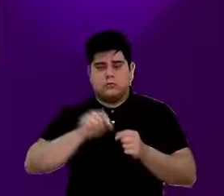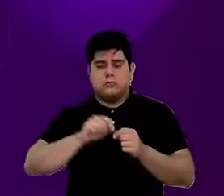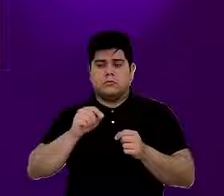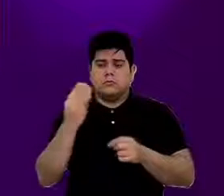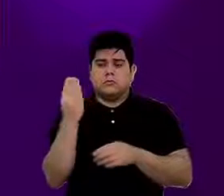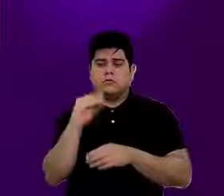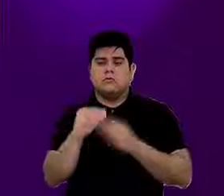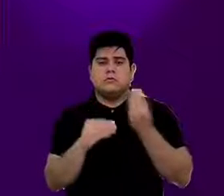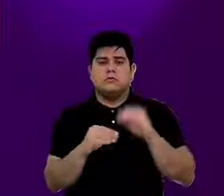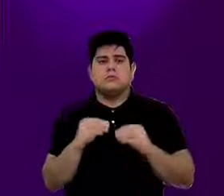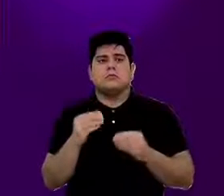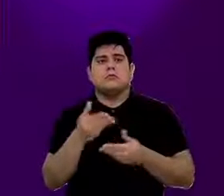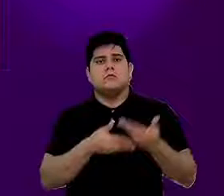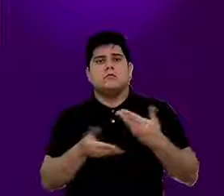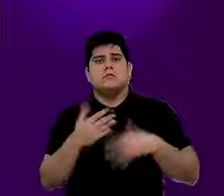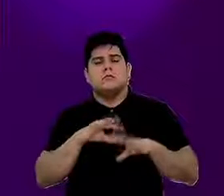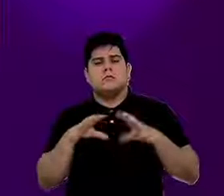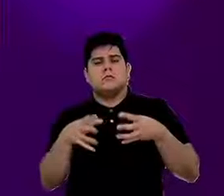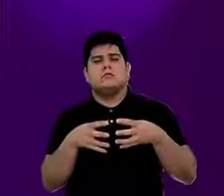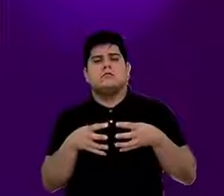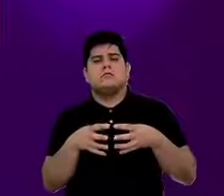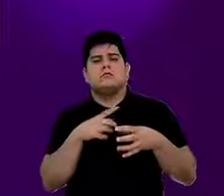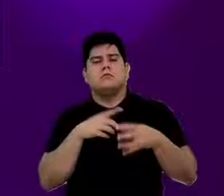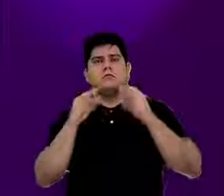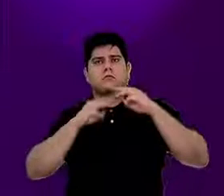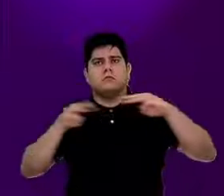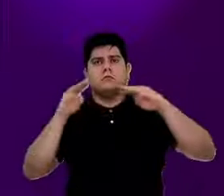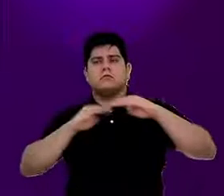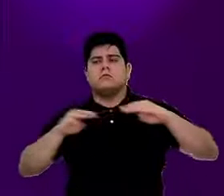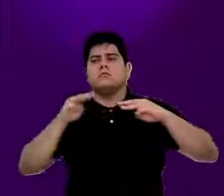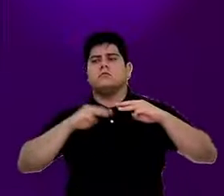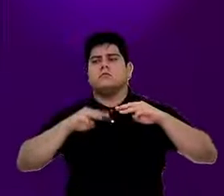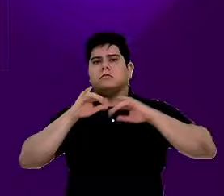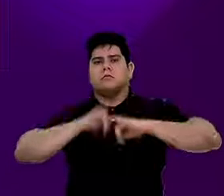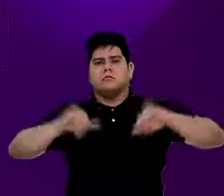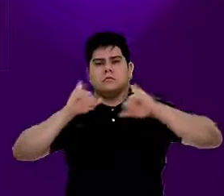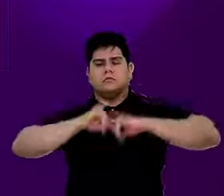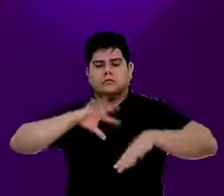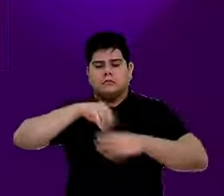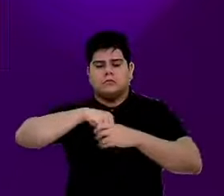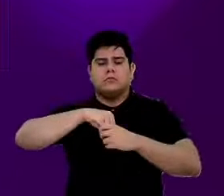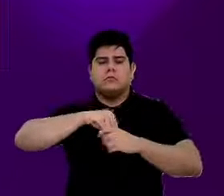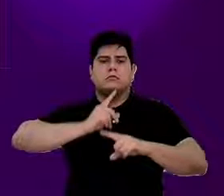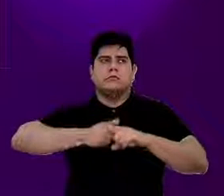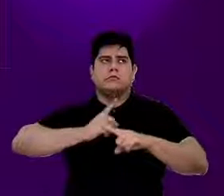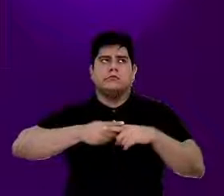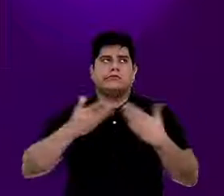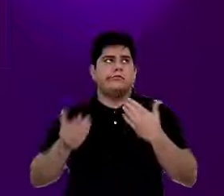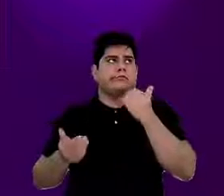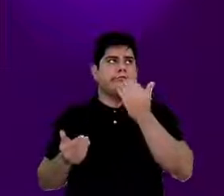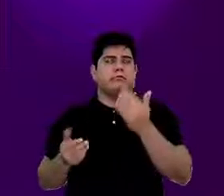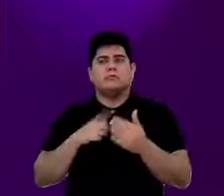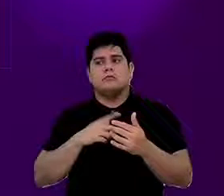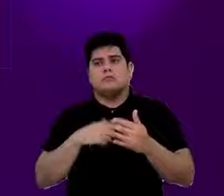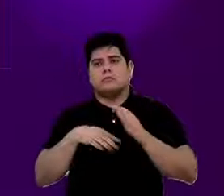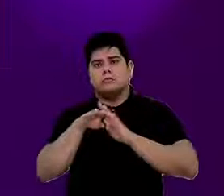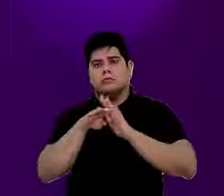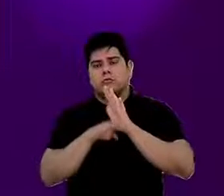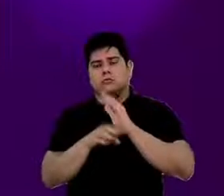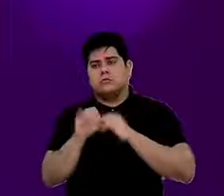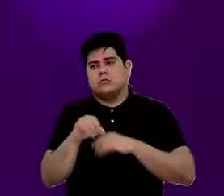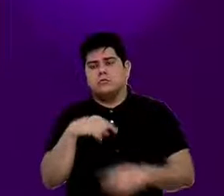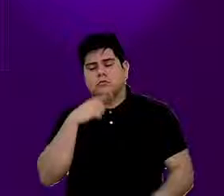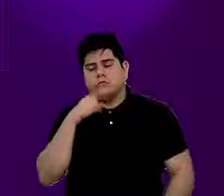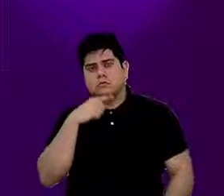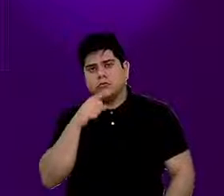lançamento, envolve-se a equipe de marketing e de divulgação interna, porque não adianta a gente ter o protocolo se ele não é